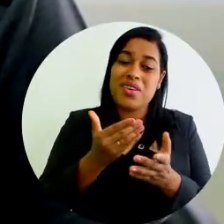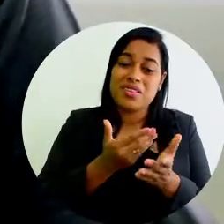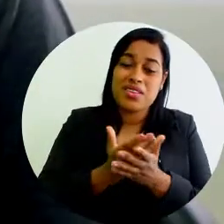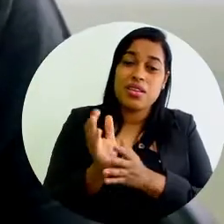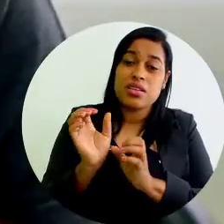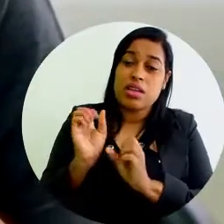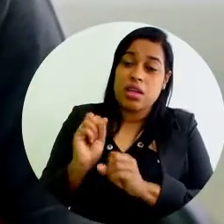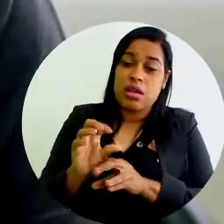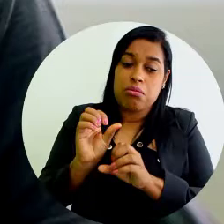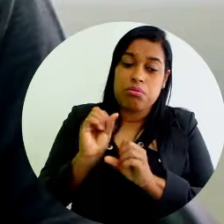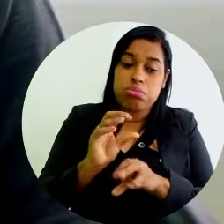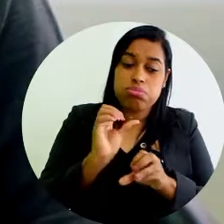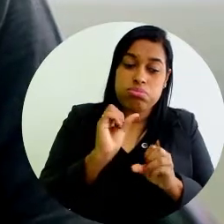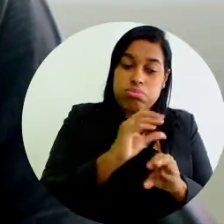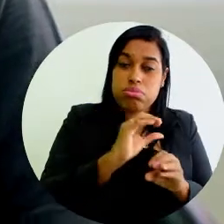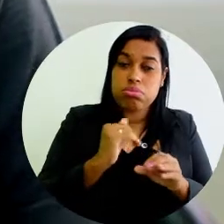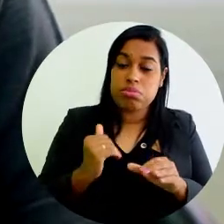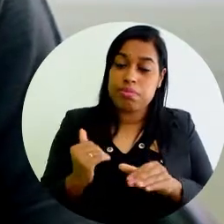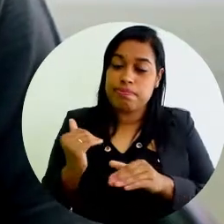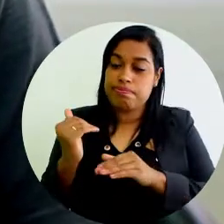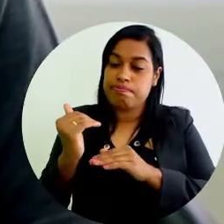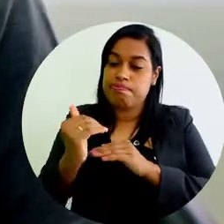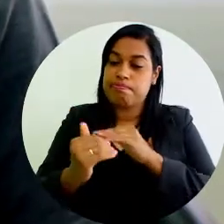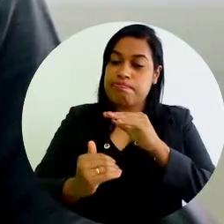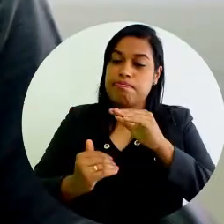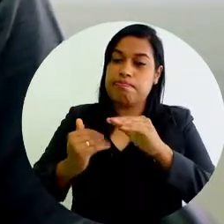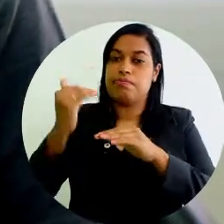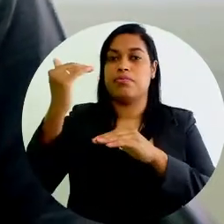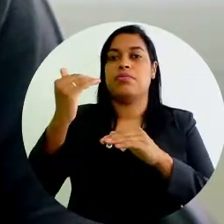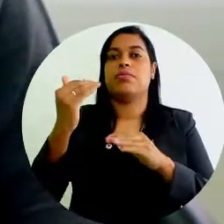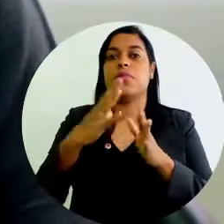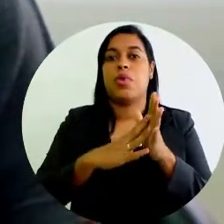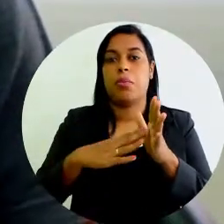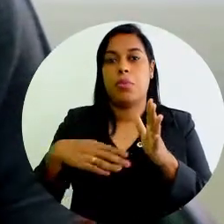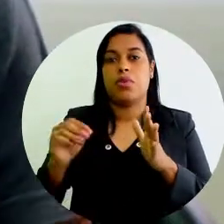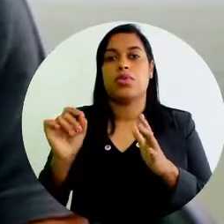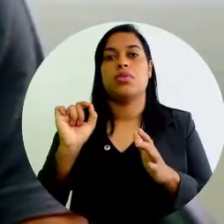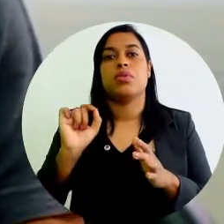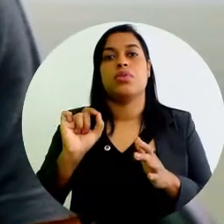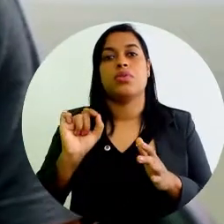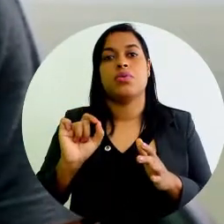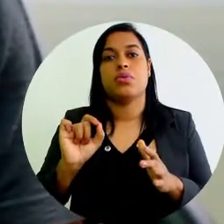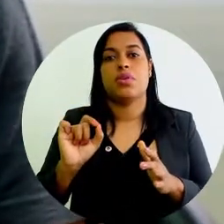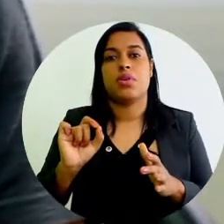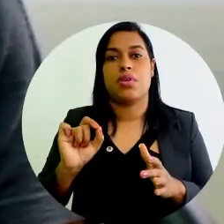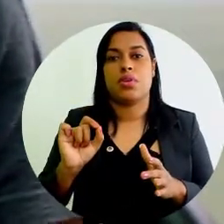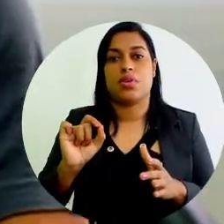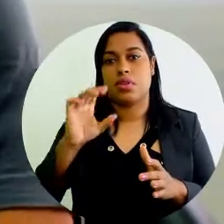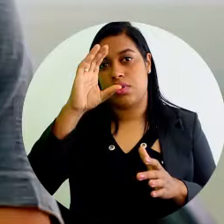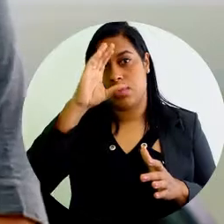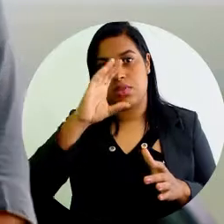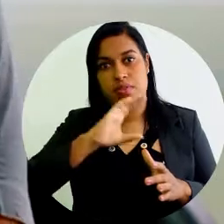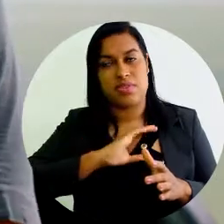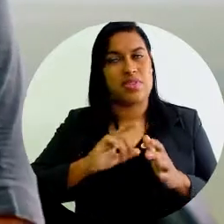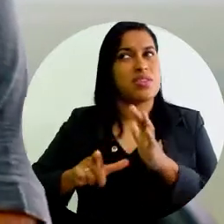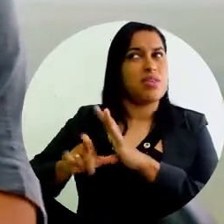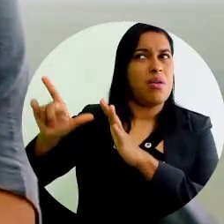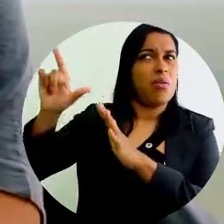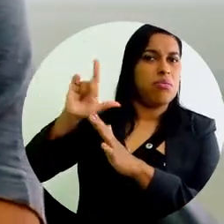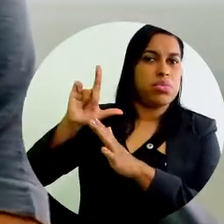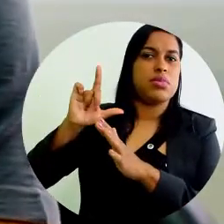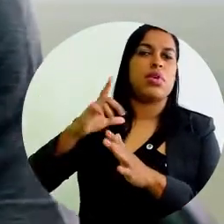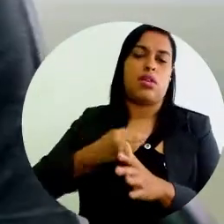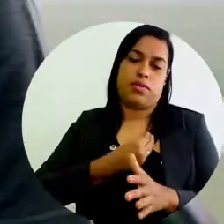ser educadas lentamente a partir do modelo da